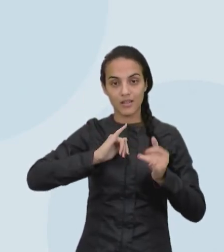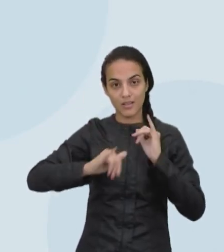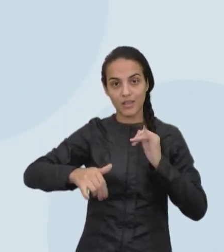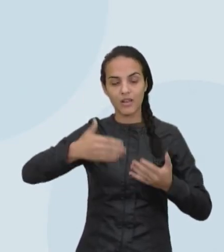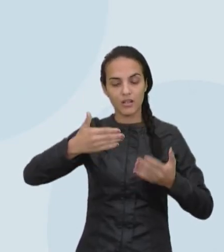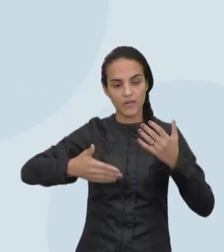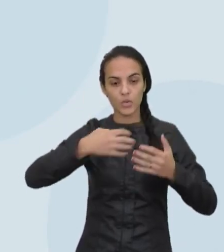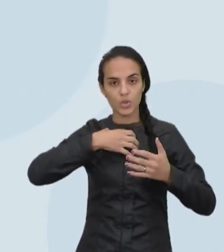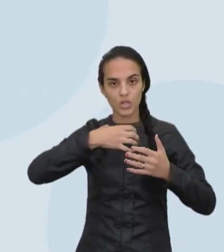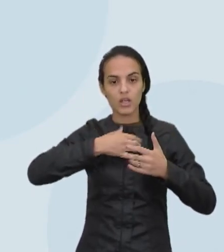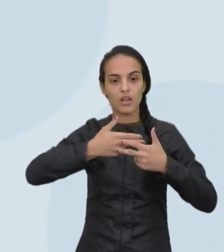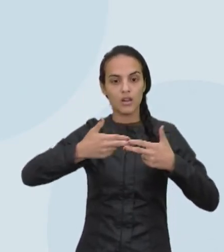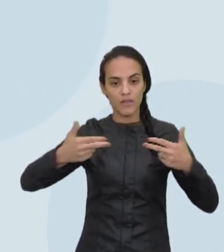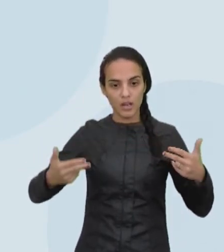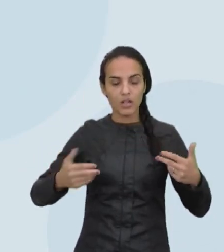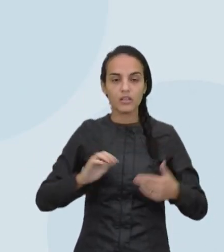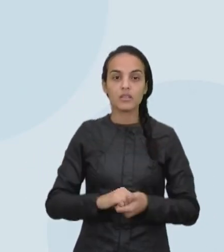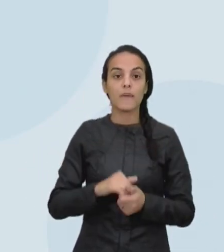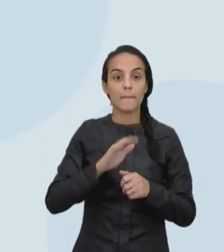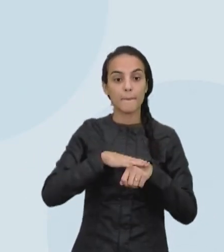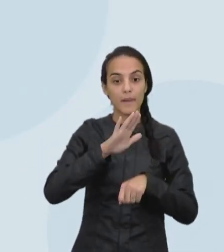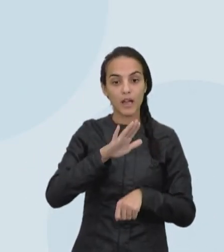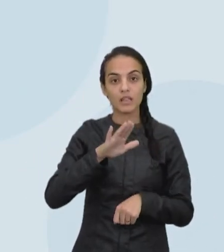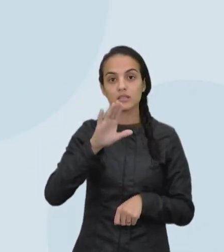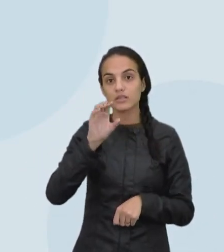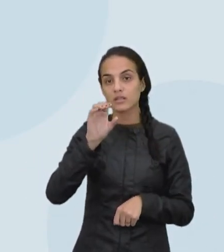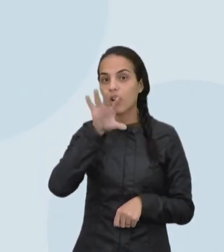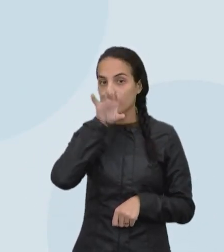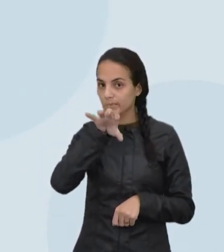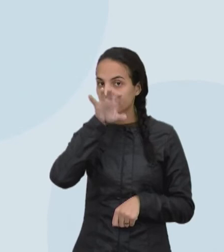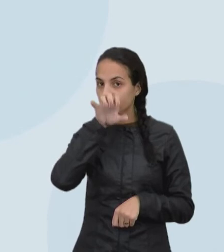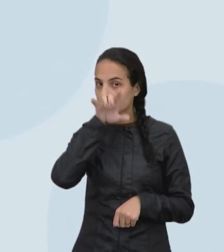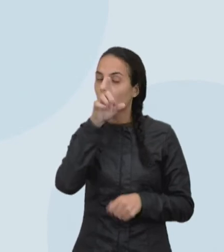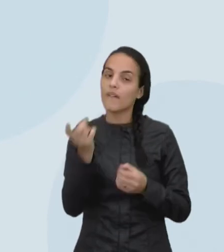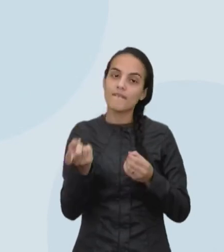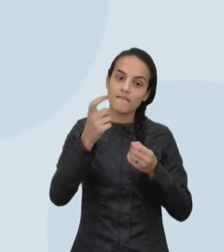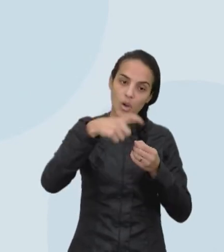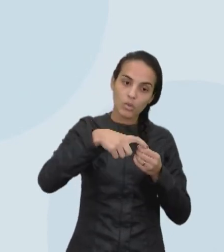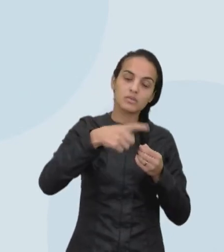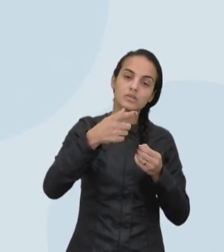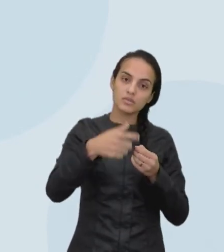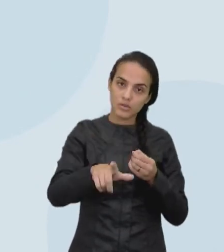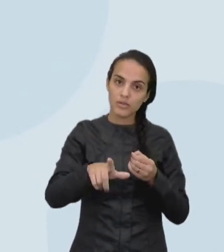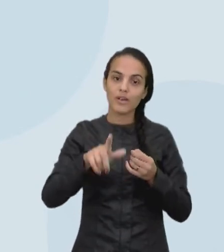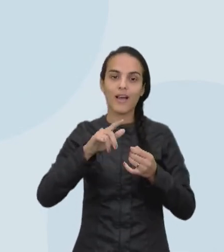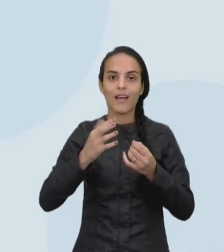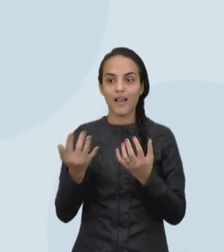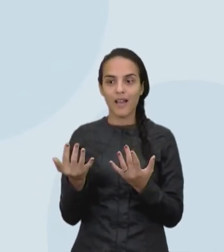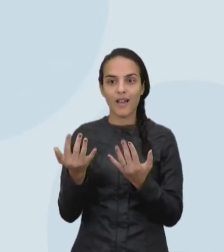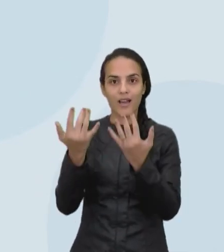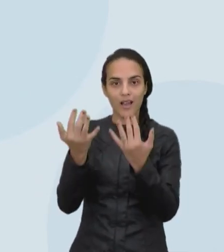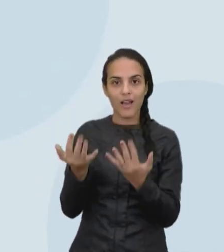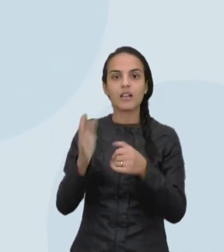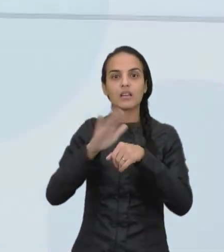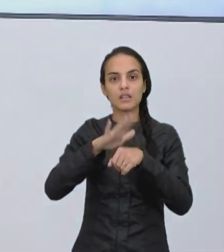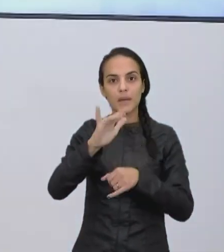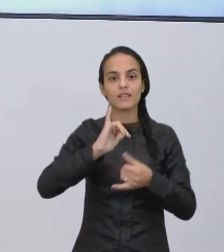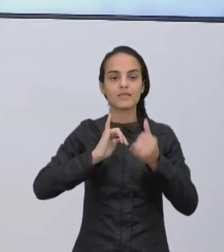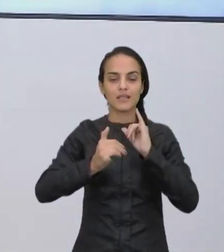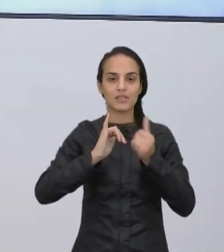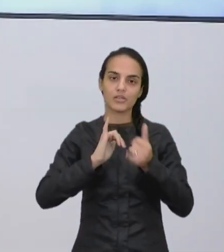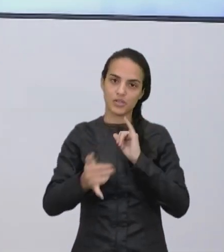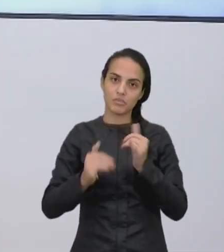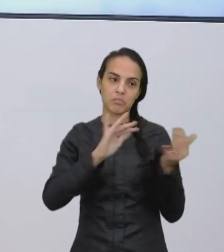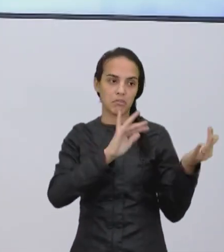variadas formas, mais oxigênio e devolve novamente, ó, gás carbônico e mais energia para o meio ambiente. Então,